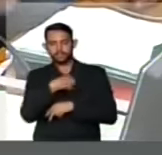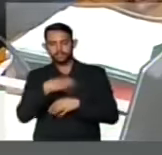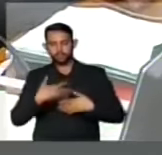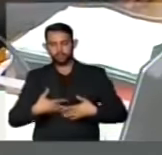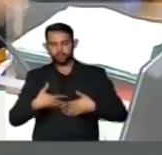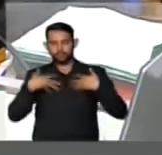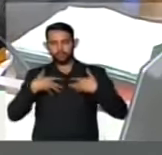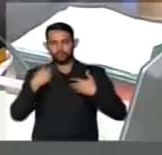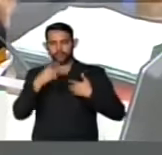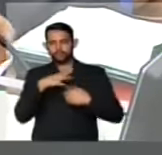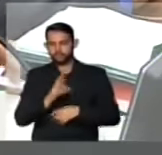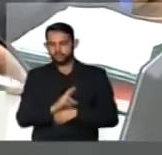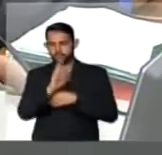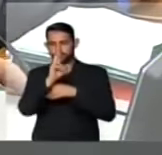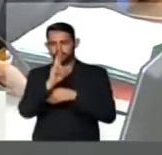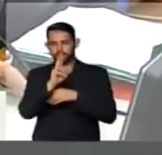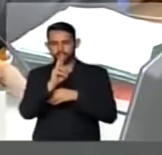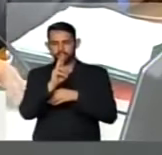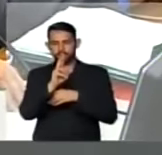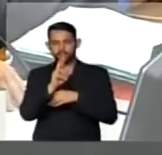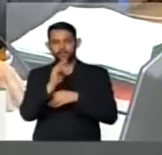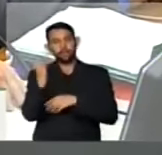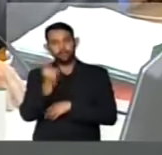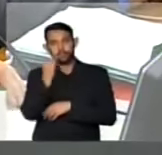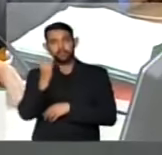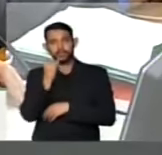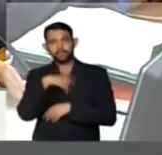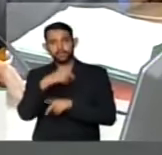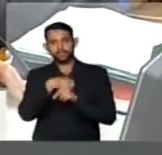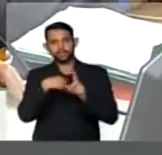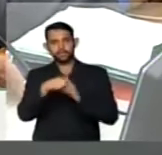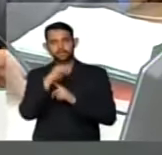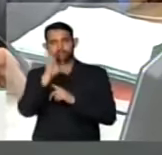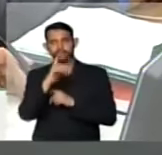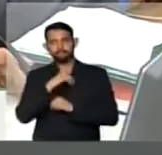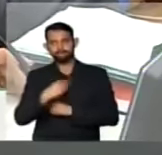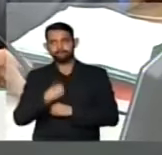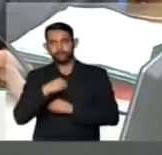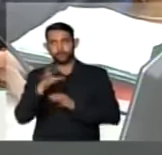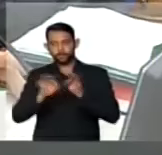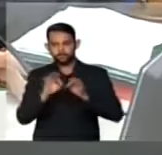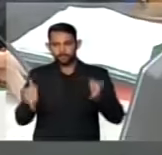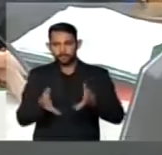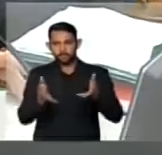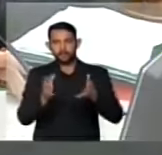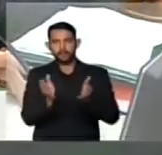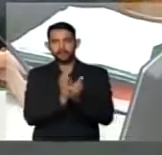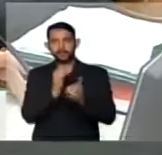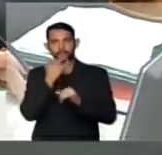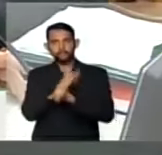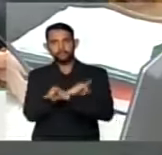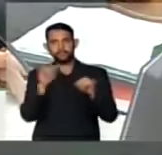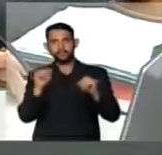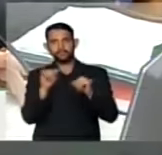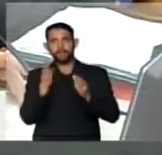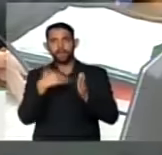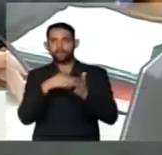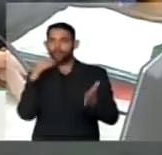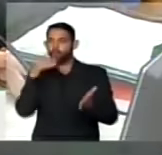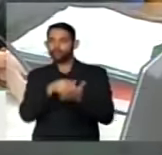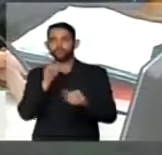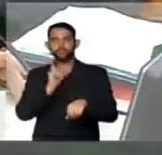orgulho dos seus representantes. E é importante que a sociedade esteja mobilizada e alarmada até o